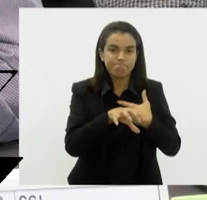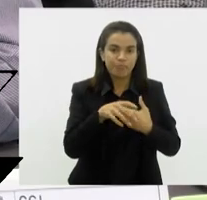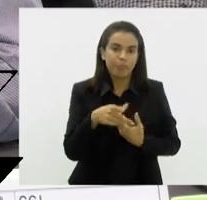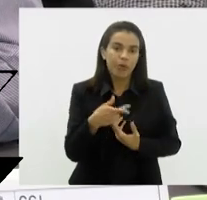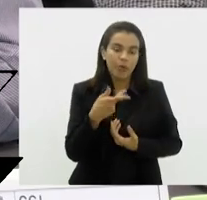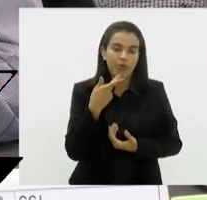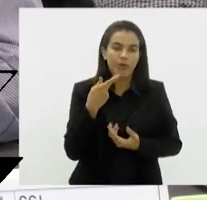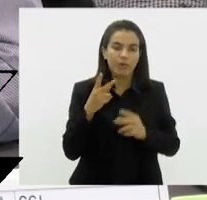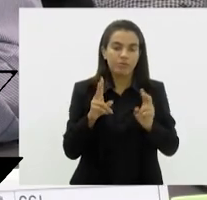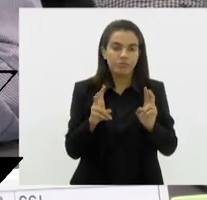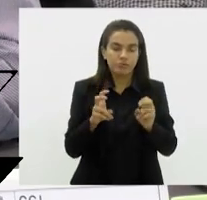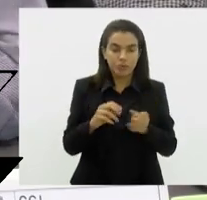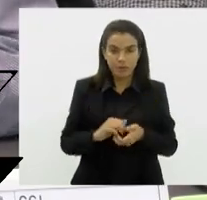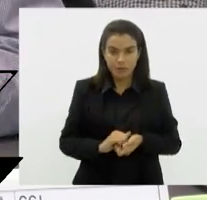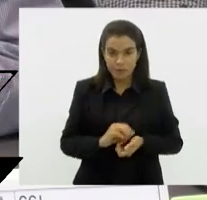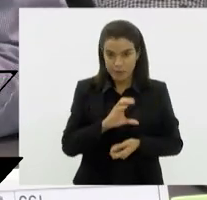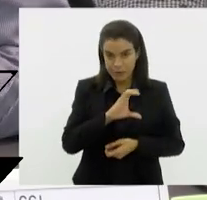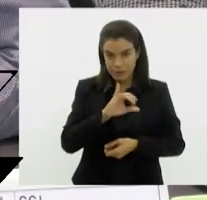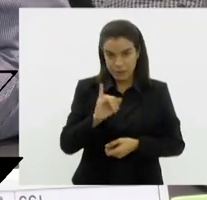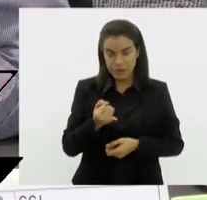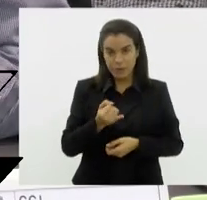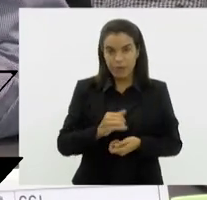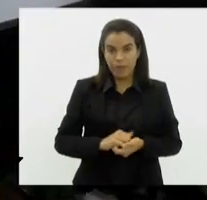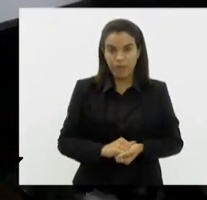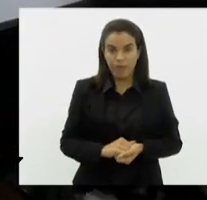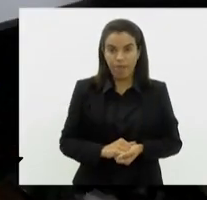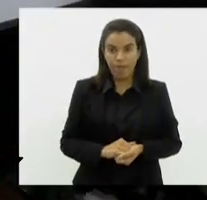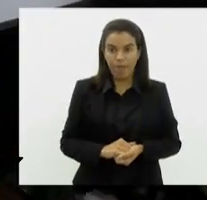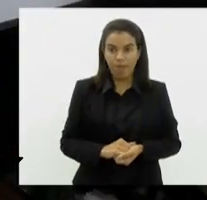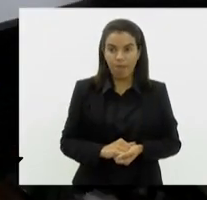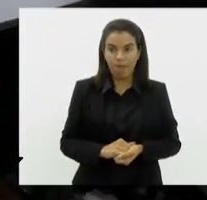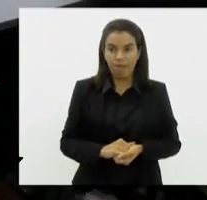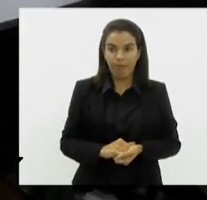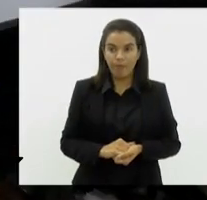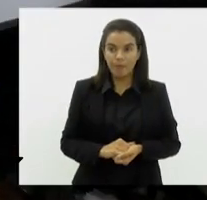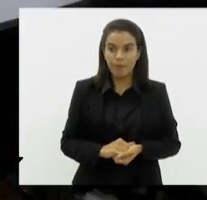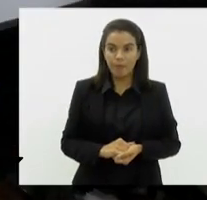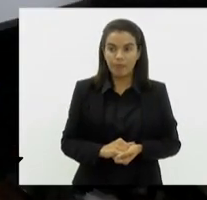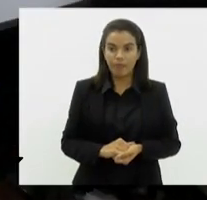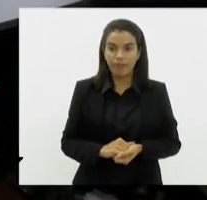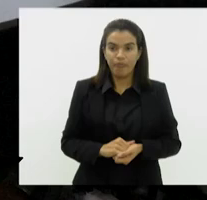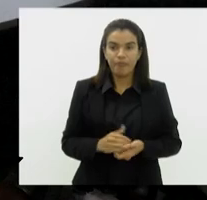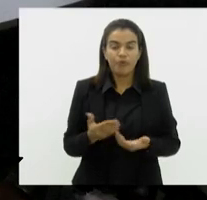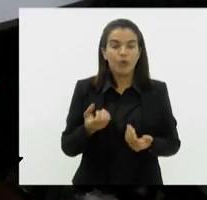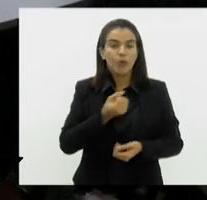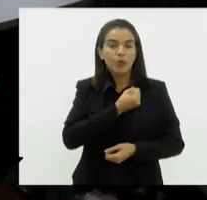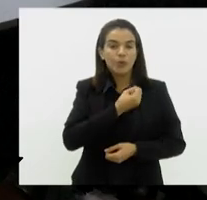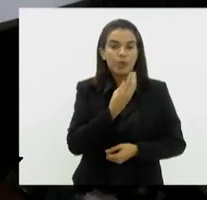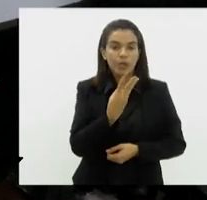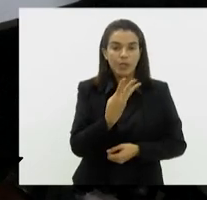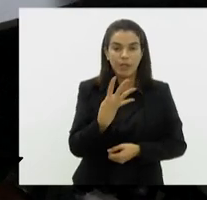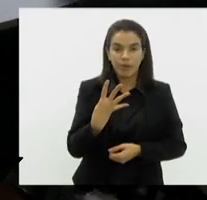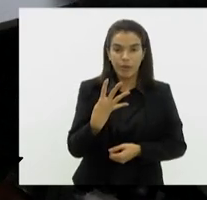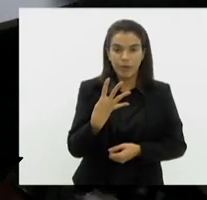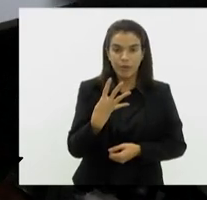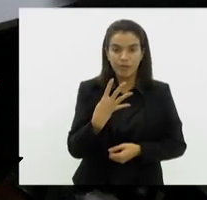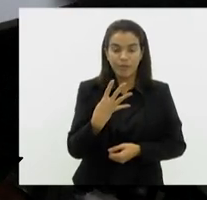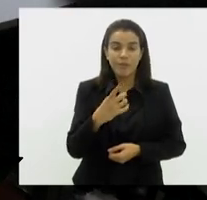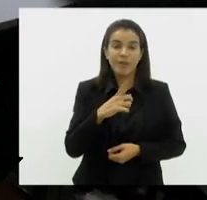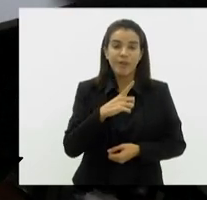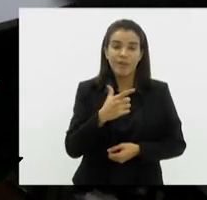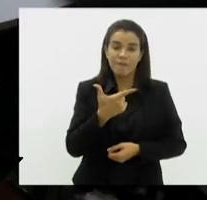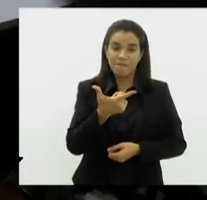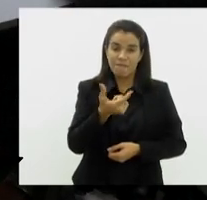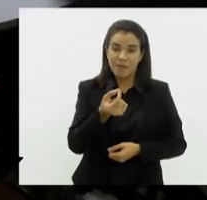aqui para essa CCJ. Dito isso, vamos ao 34 da pauta. A gente tem 20